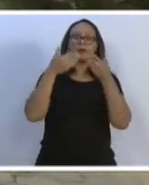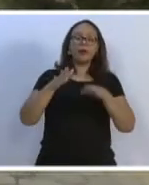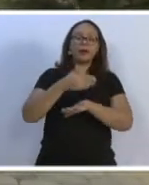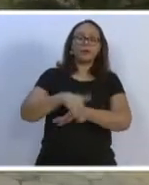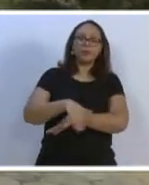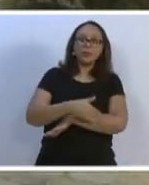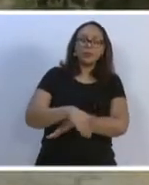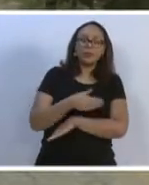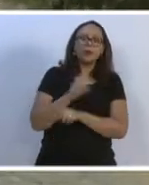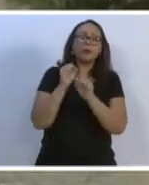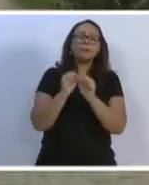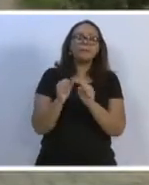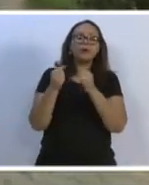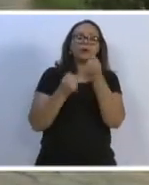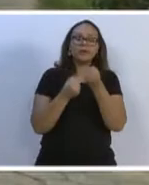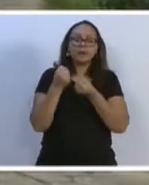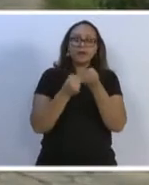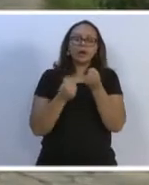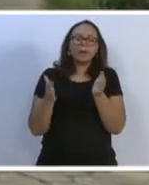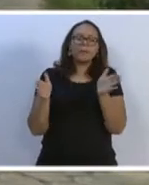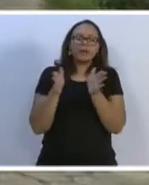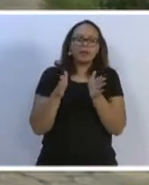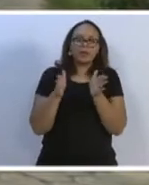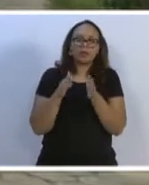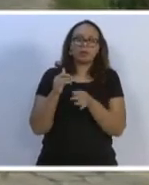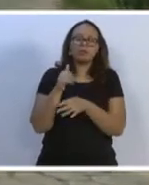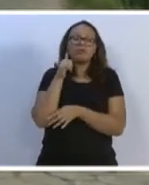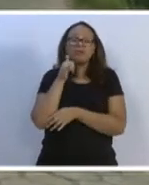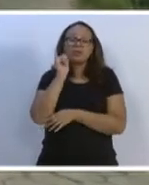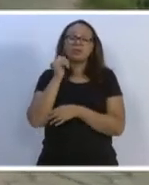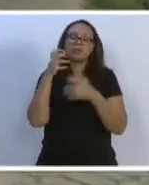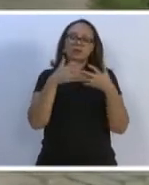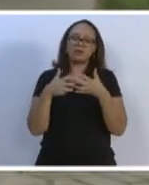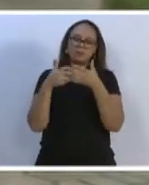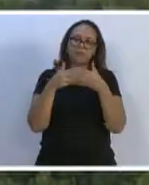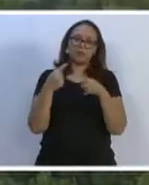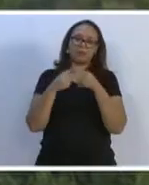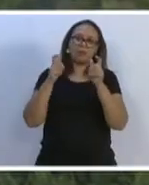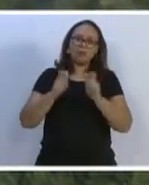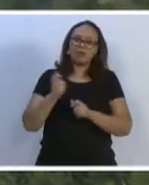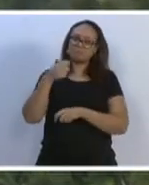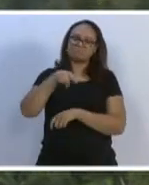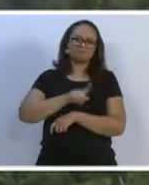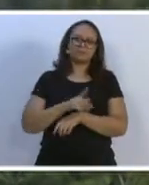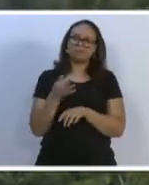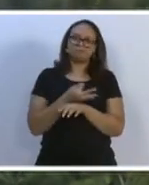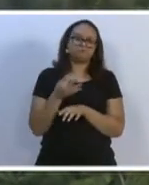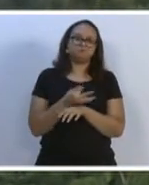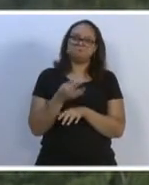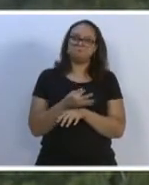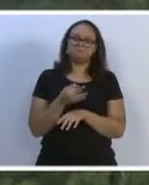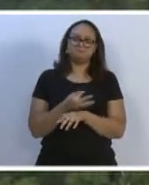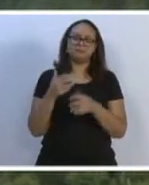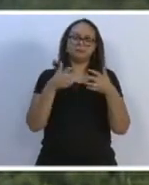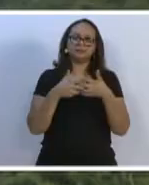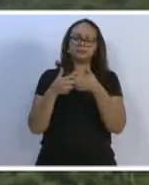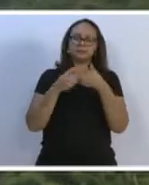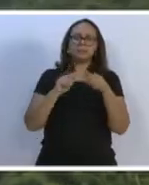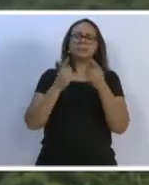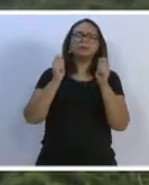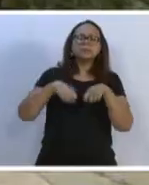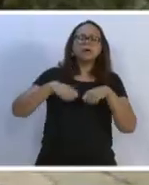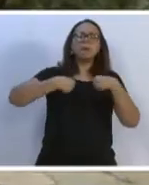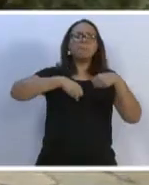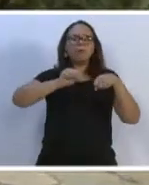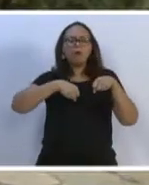pequenos, proibindo o tráfego de caminhões, por exemplo, até que essa via não ofereça condições para a passagem desses tipos de veículos, mas para motos, por